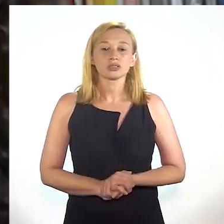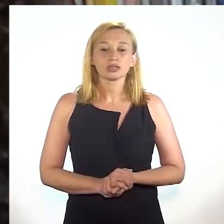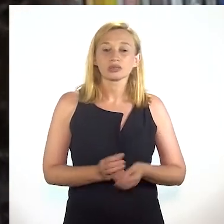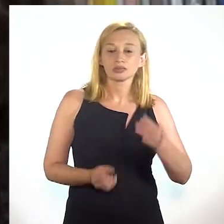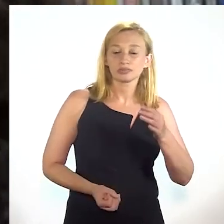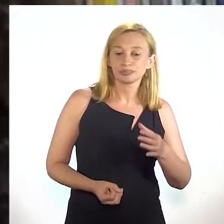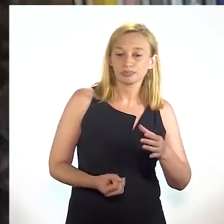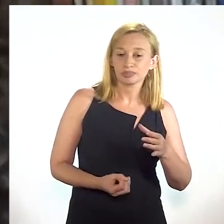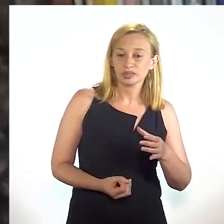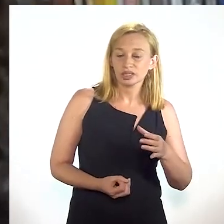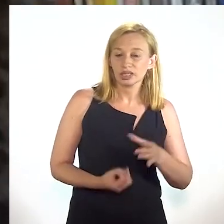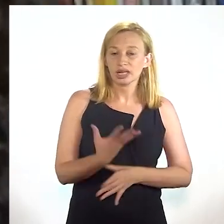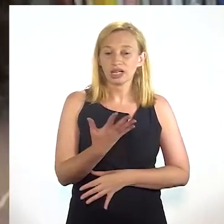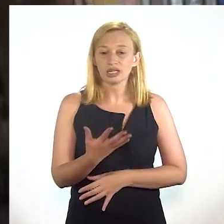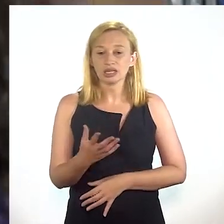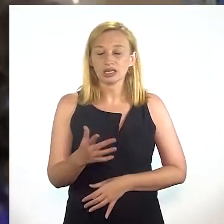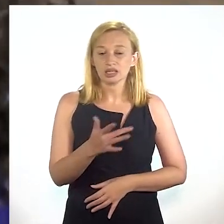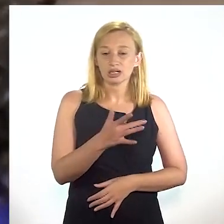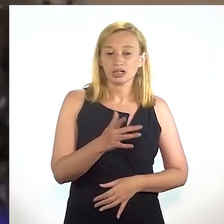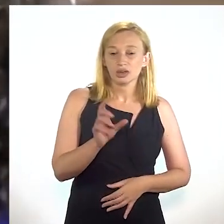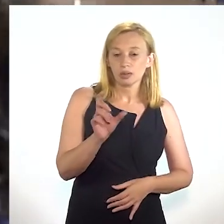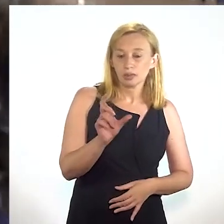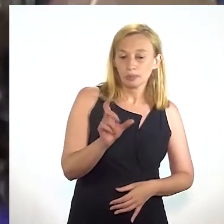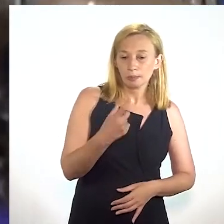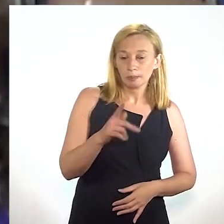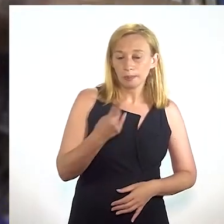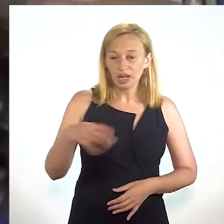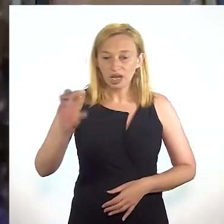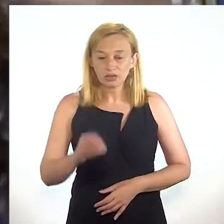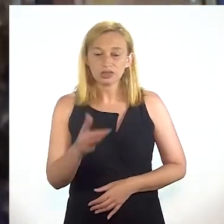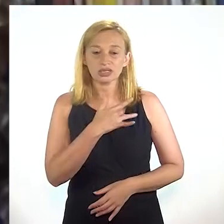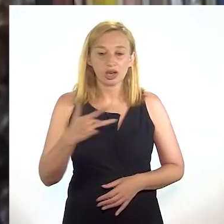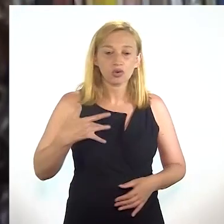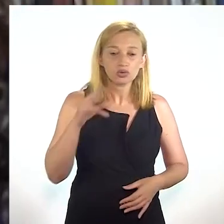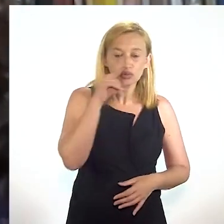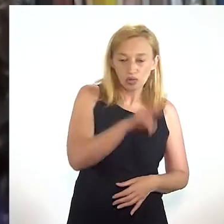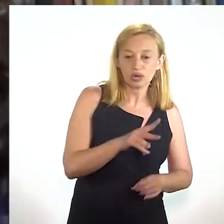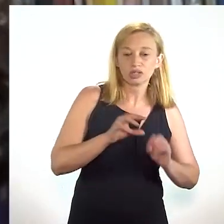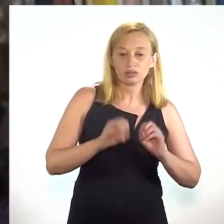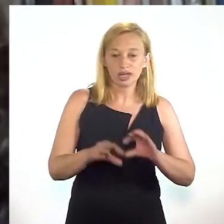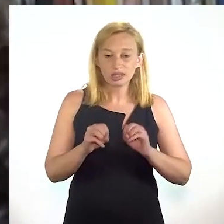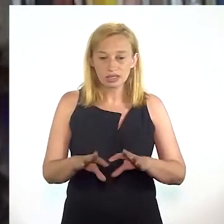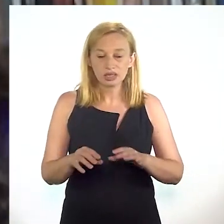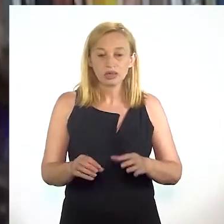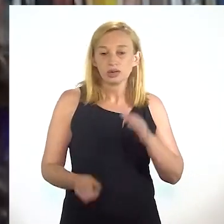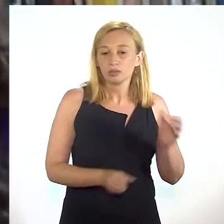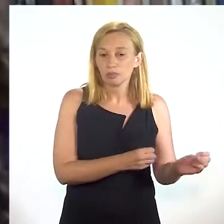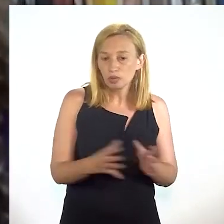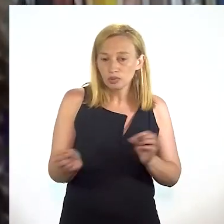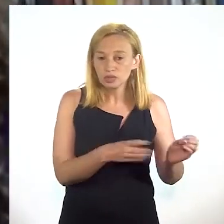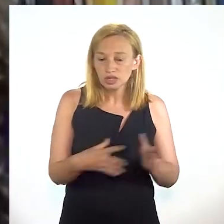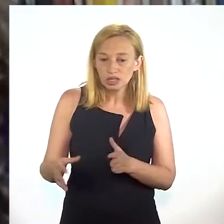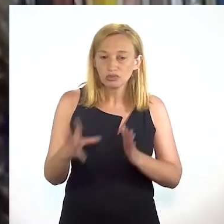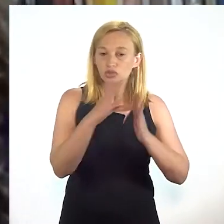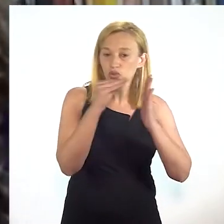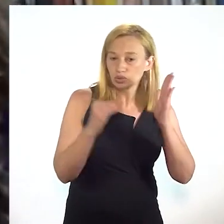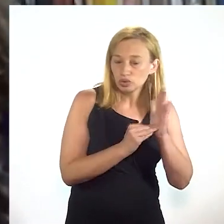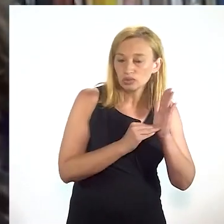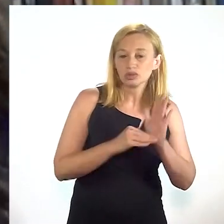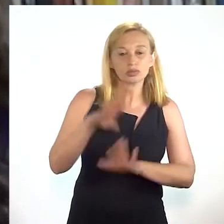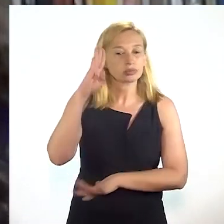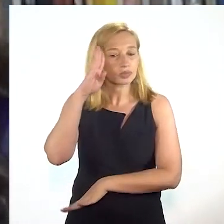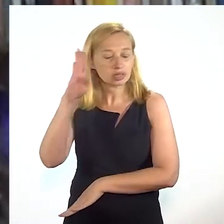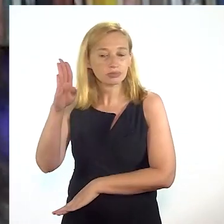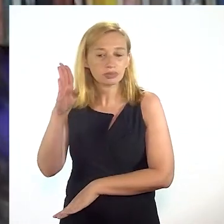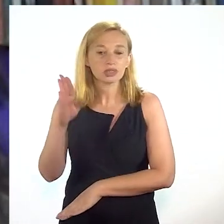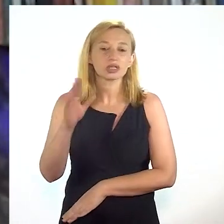tem, né, médicos, Juiz de Fora é um polo de saúde muito, muito forte, né? saúde e educação. Então, a gente começou a ter aqui